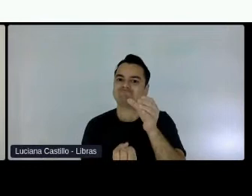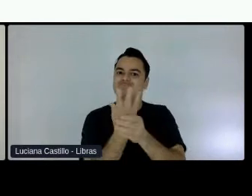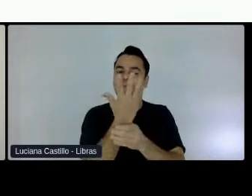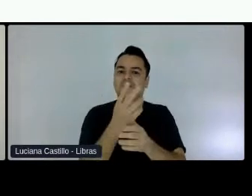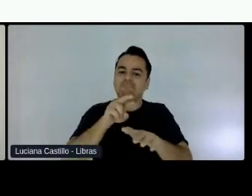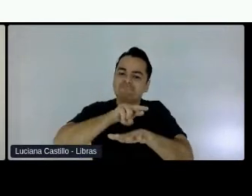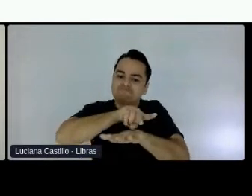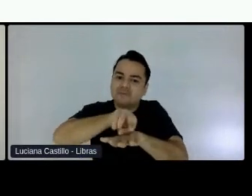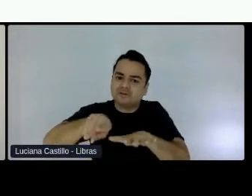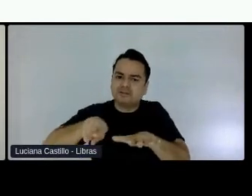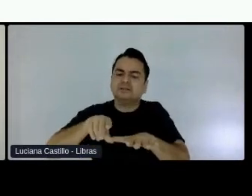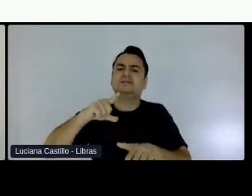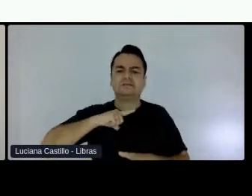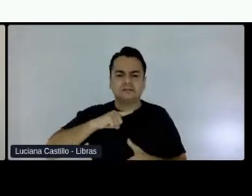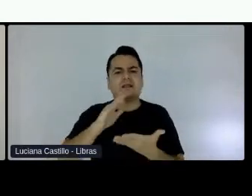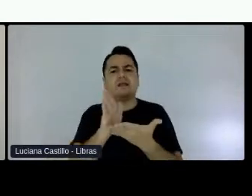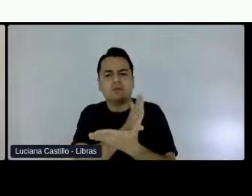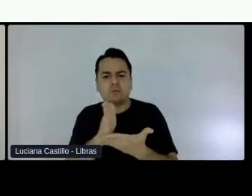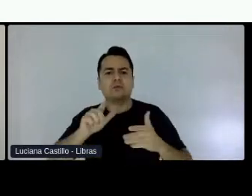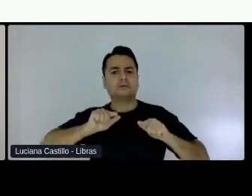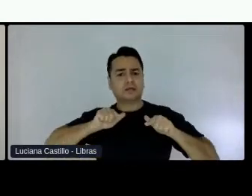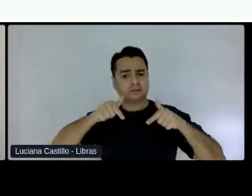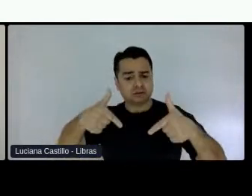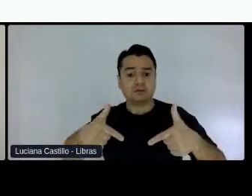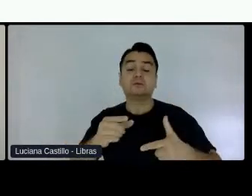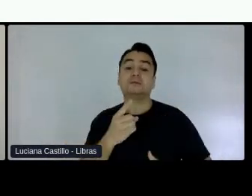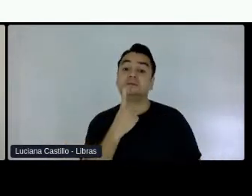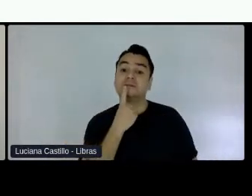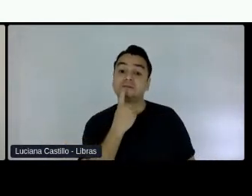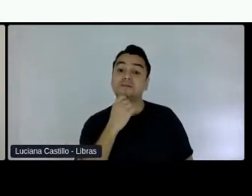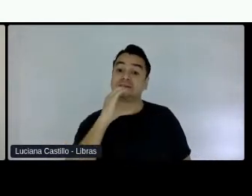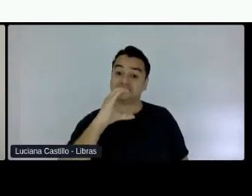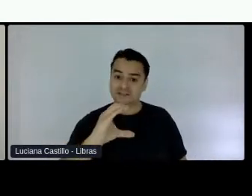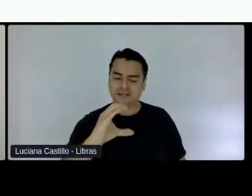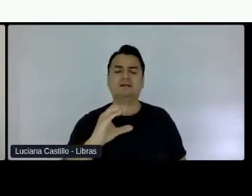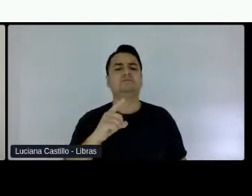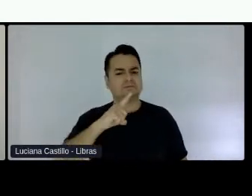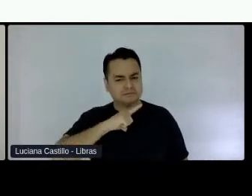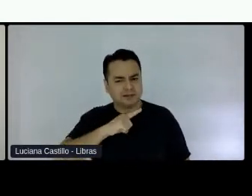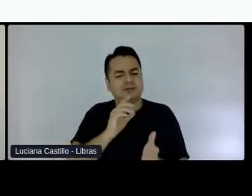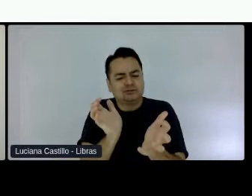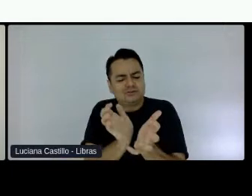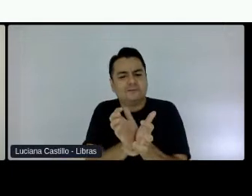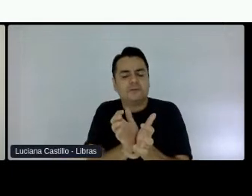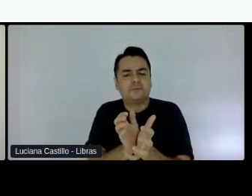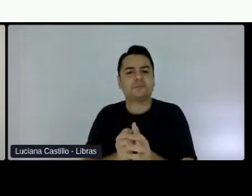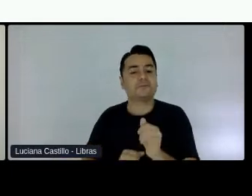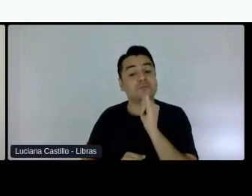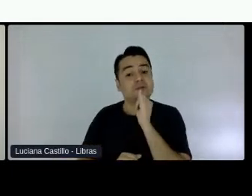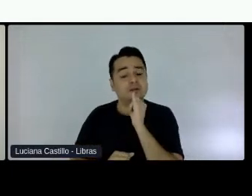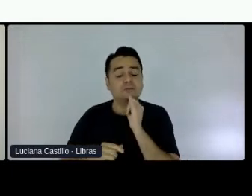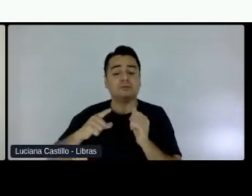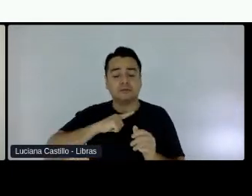algumas ações, né? Que a CIT também promove para esse time. Então, por exemplo, a gente fez sensibilizações, nós